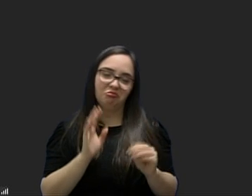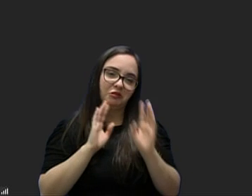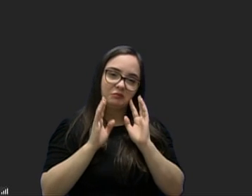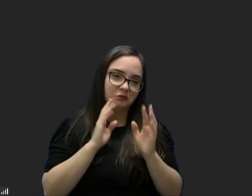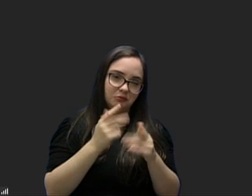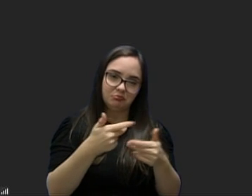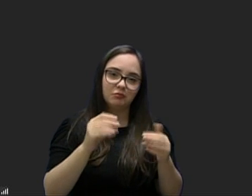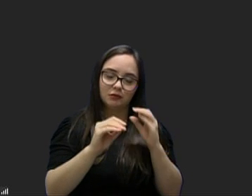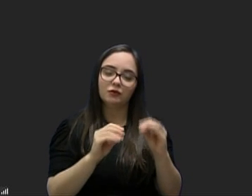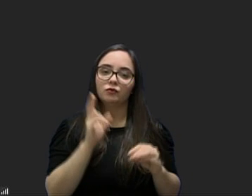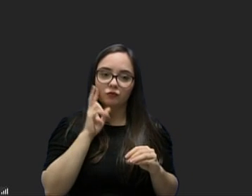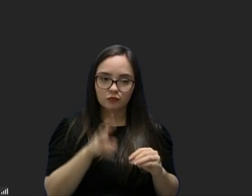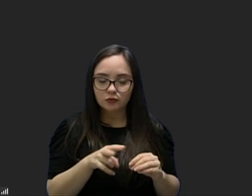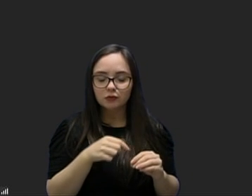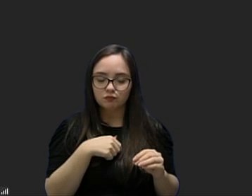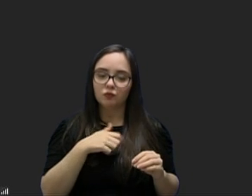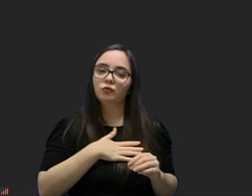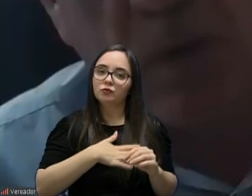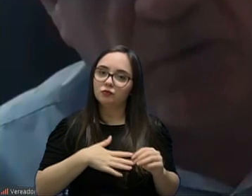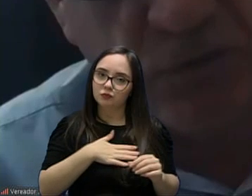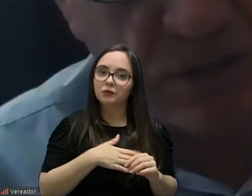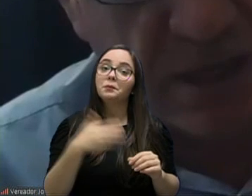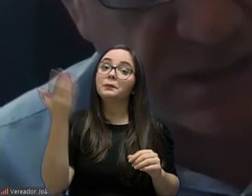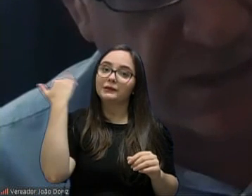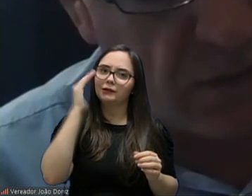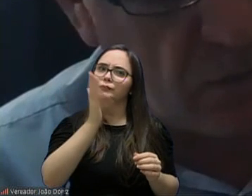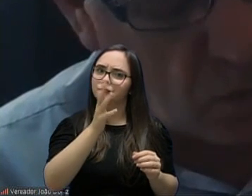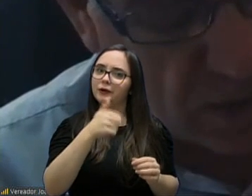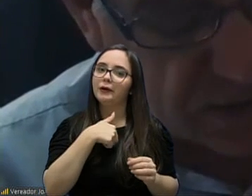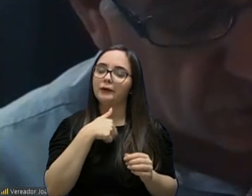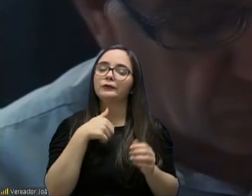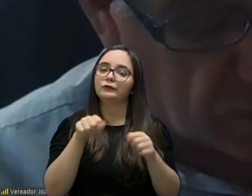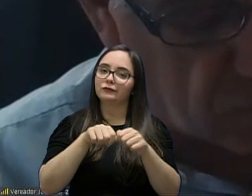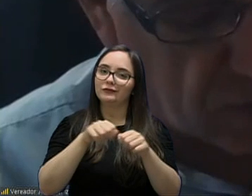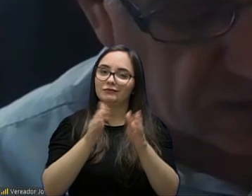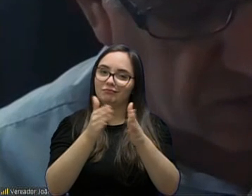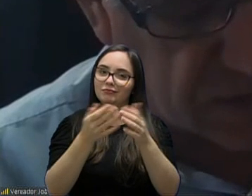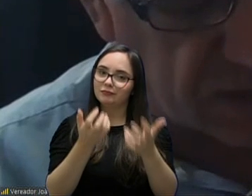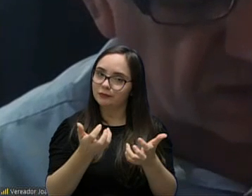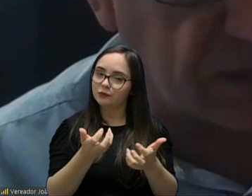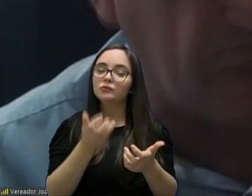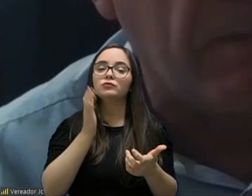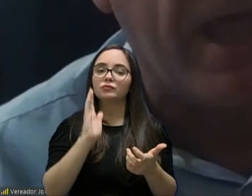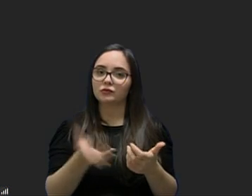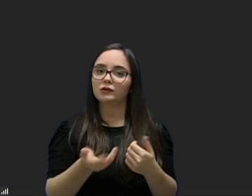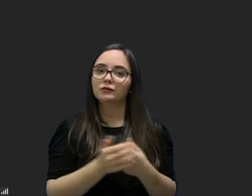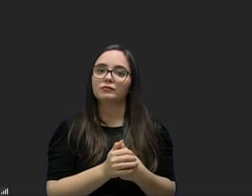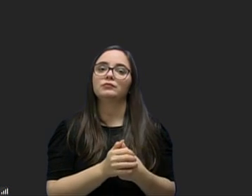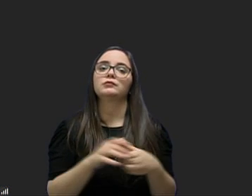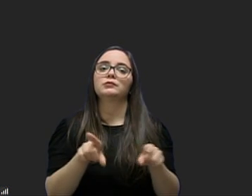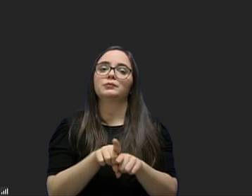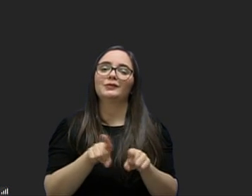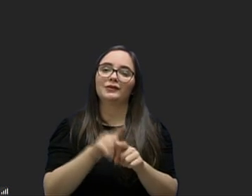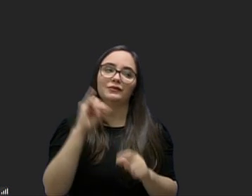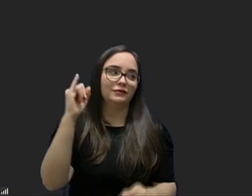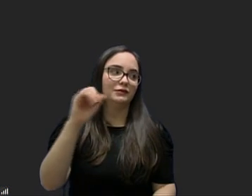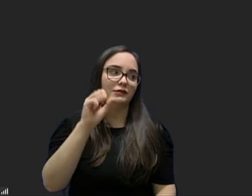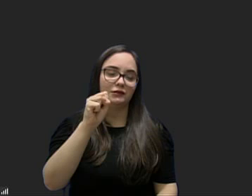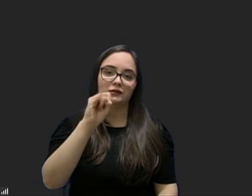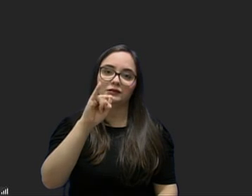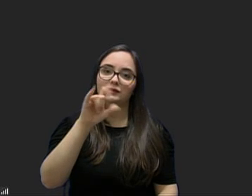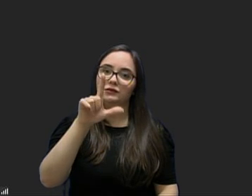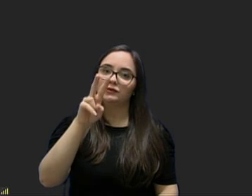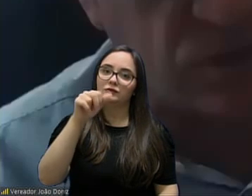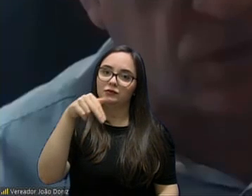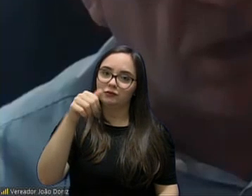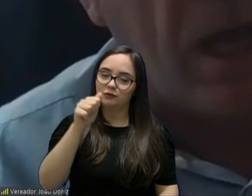No passado, fiz requerimento e também falei com a Fundação, com a Silvana, com relação a essa questão. Ela falou que já estava na época, acho que